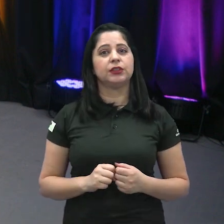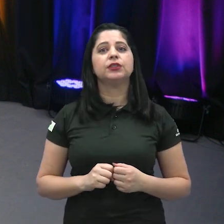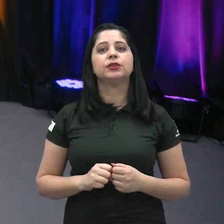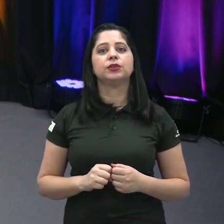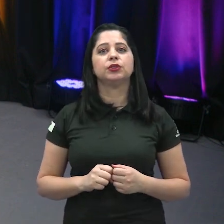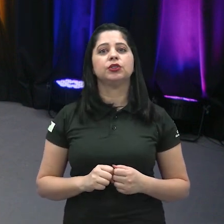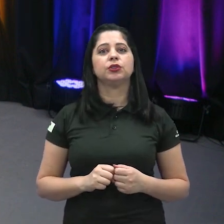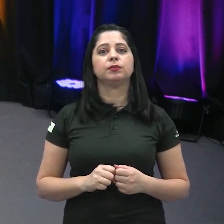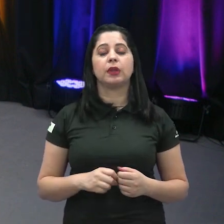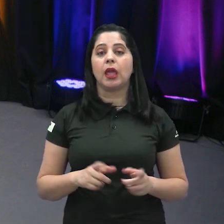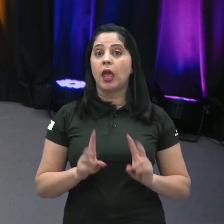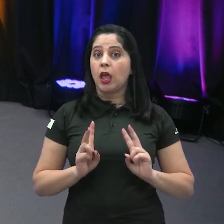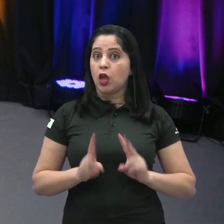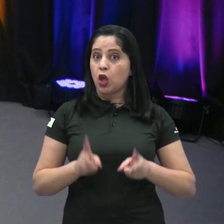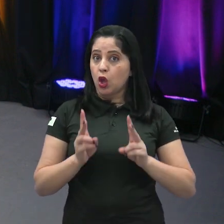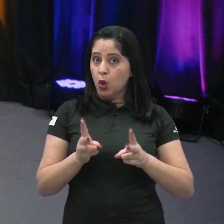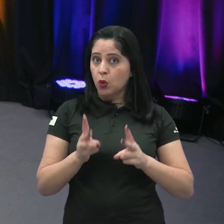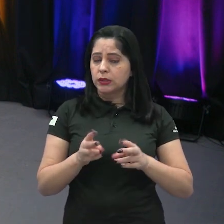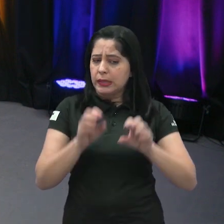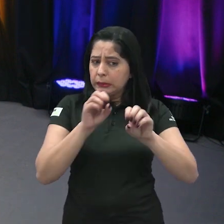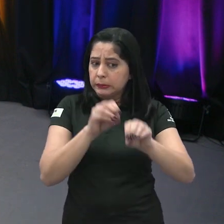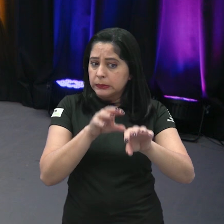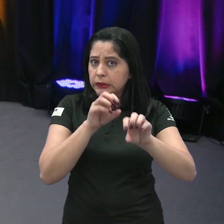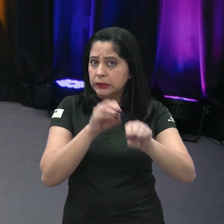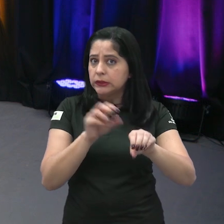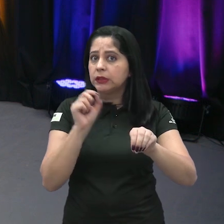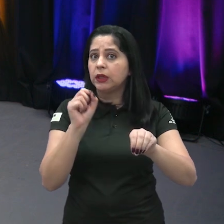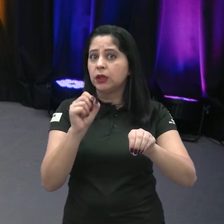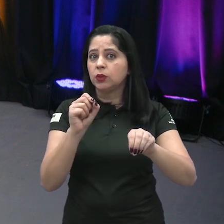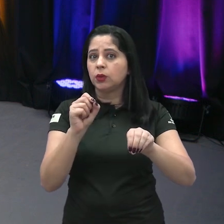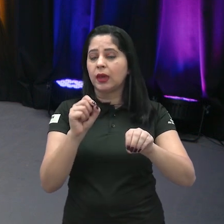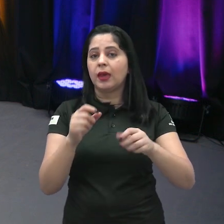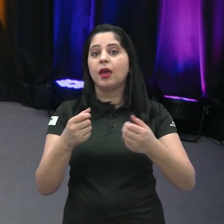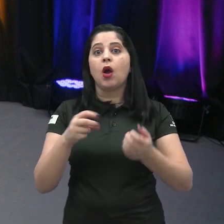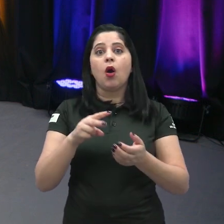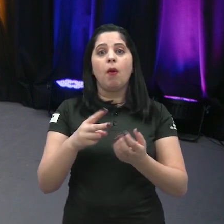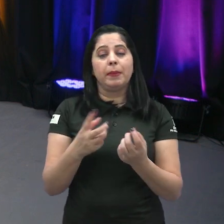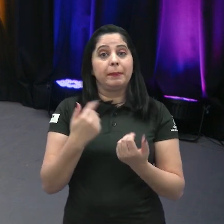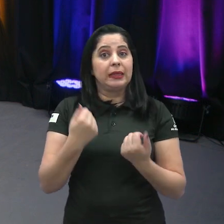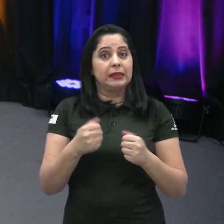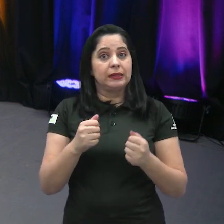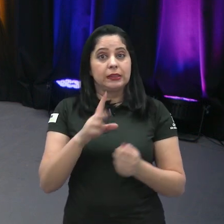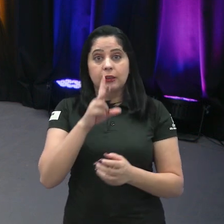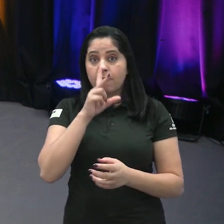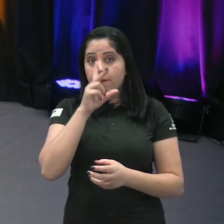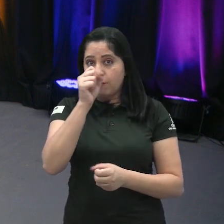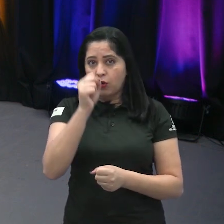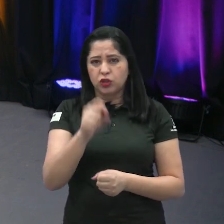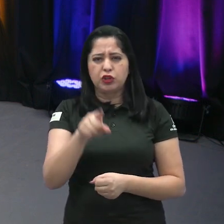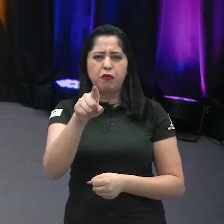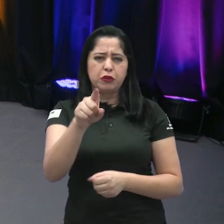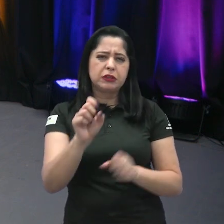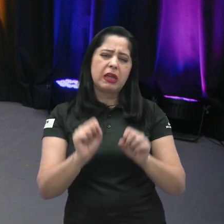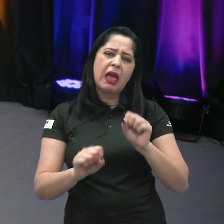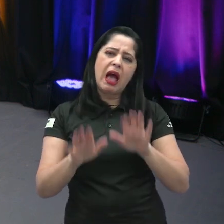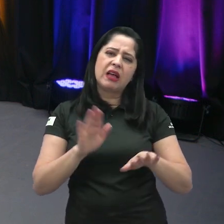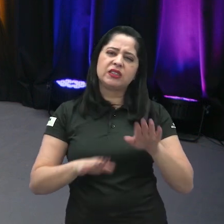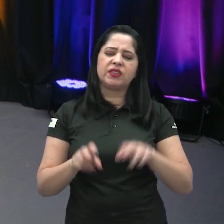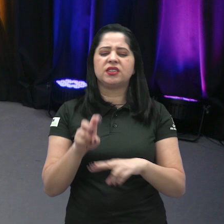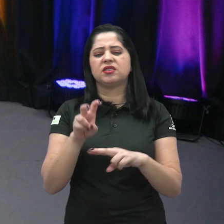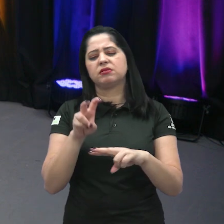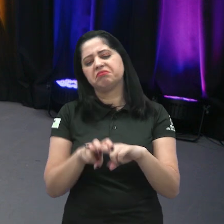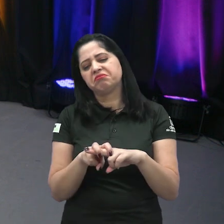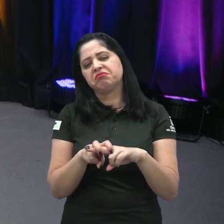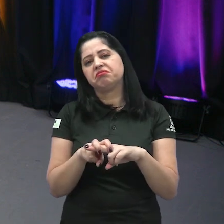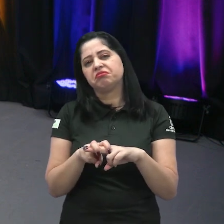importante, tá? Aonde no meu atendimento eu foco muito nisso, que é na questão do fortalecimento. Talvez você que esteja sentado aí